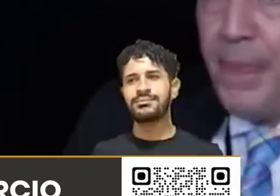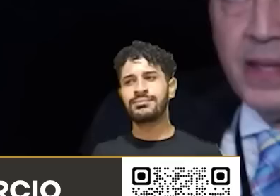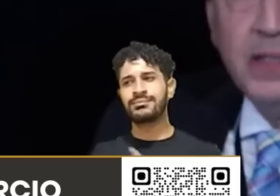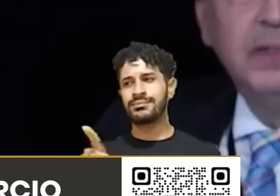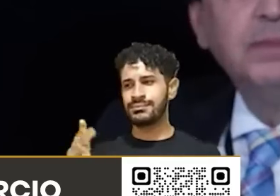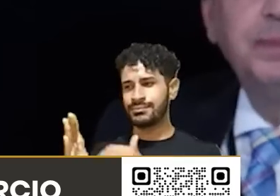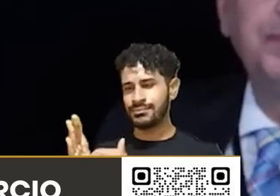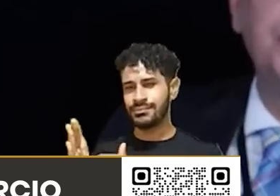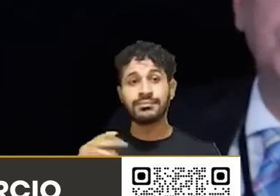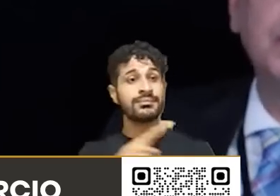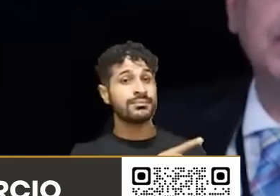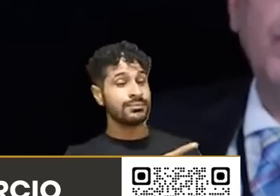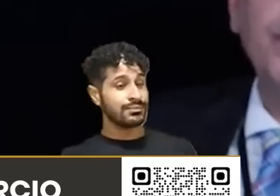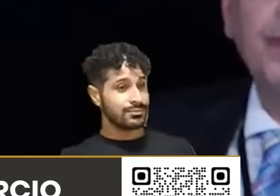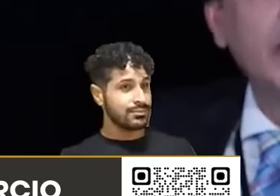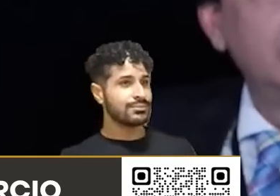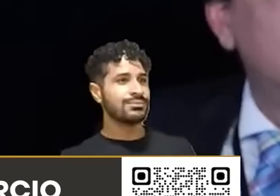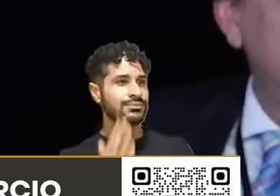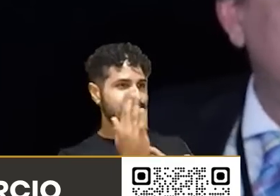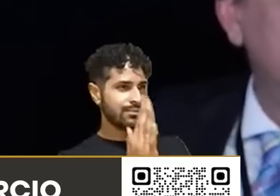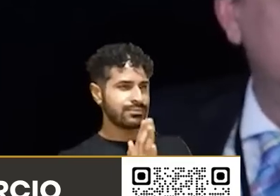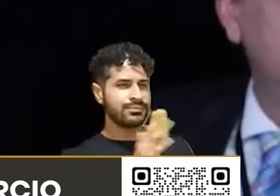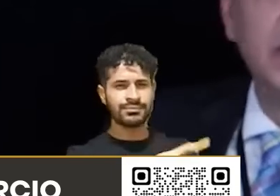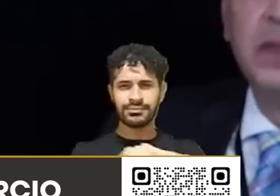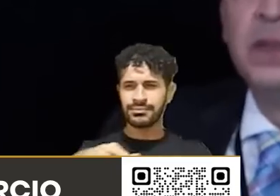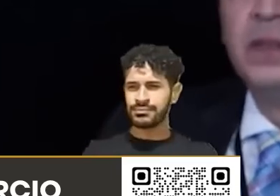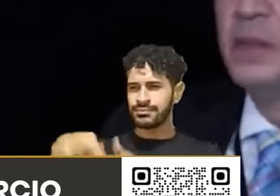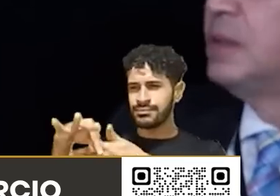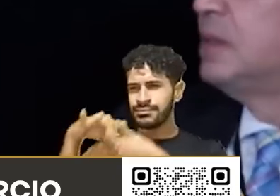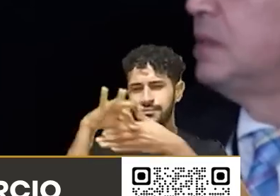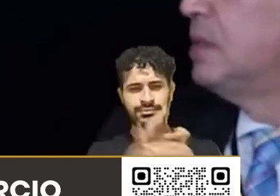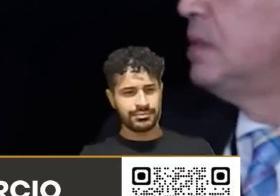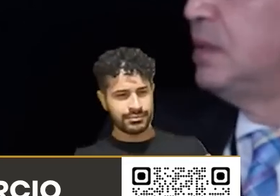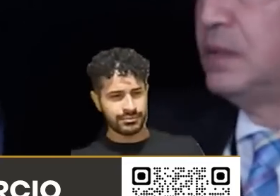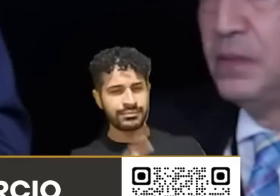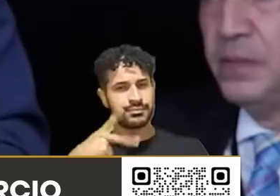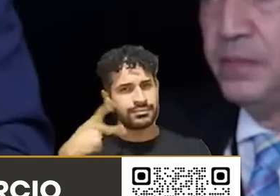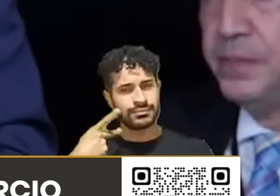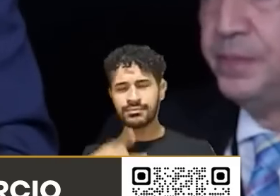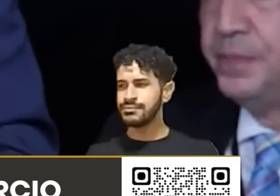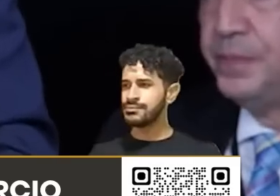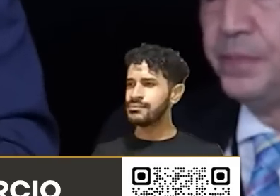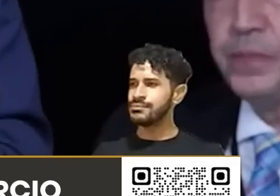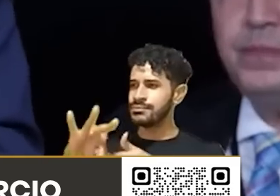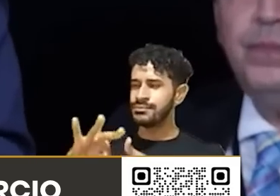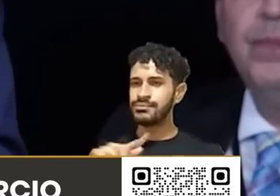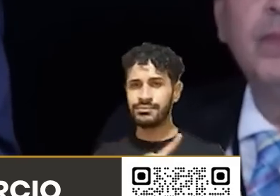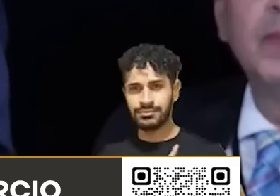ao presidente da Câmara aos líderes dos partidos políticos ao líder do governo